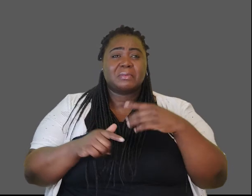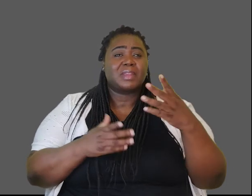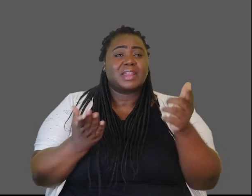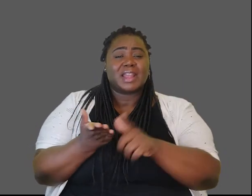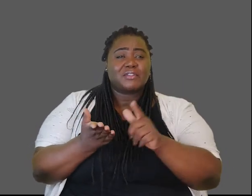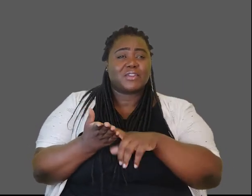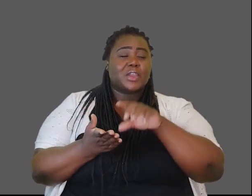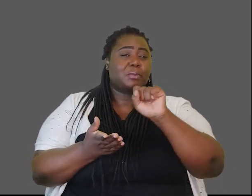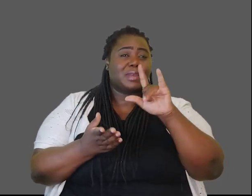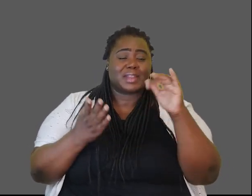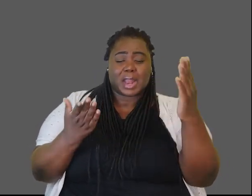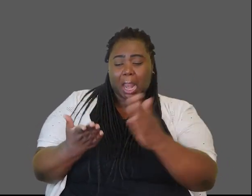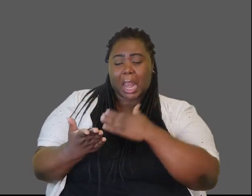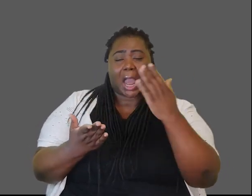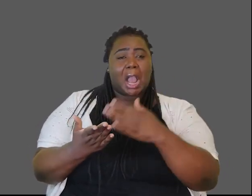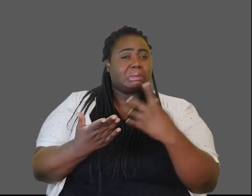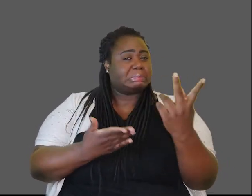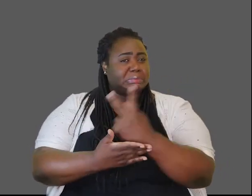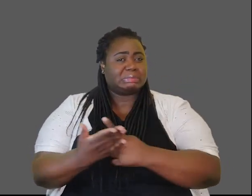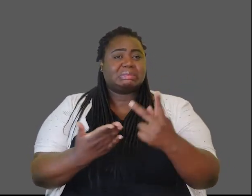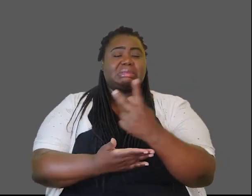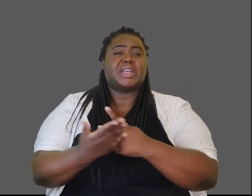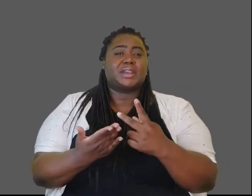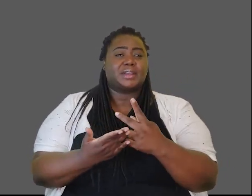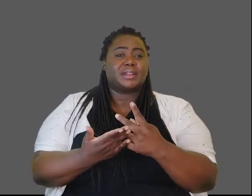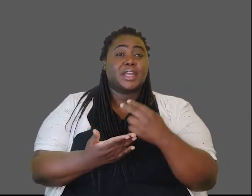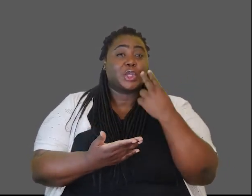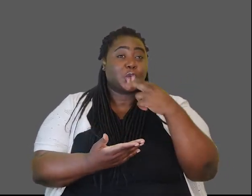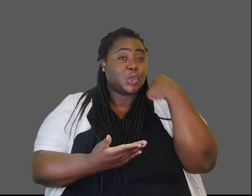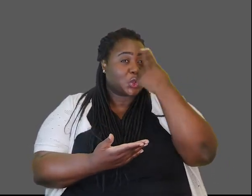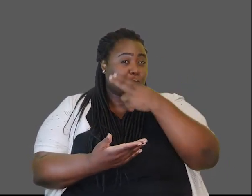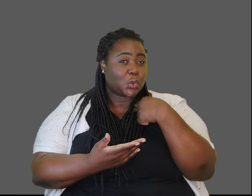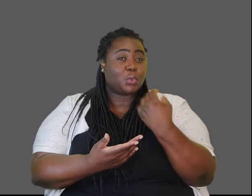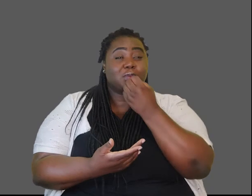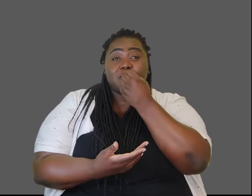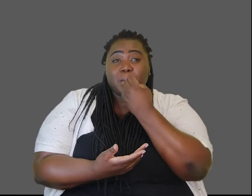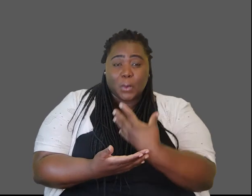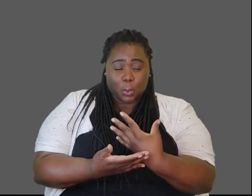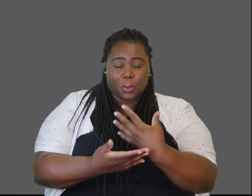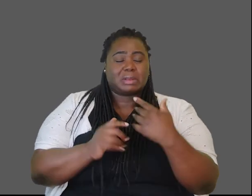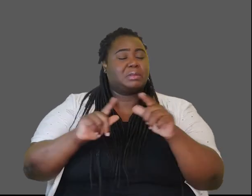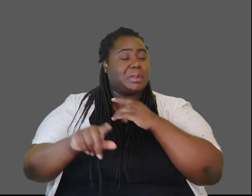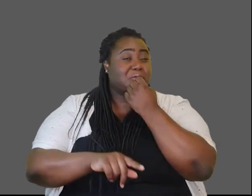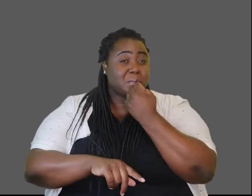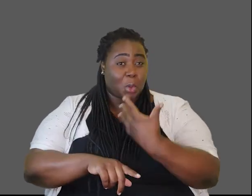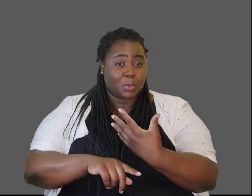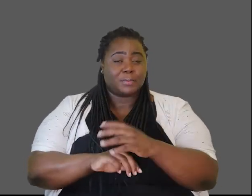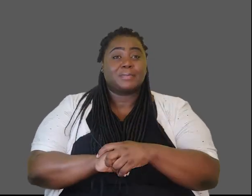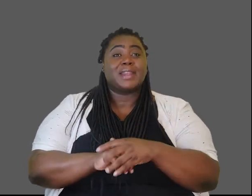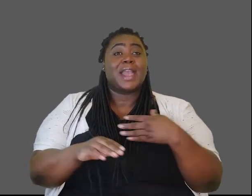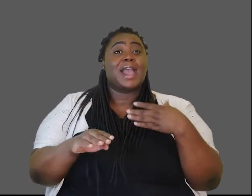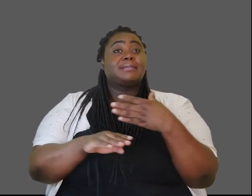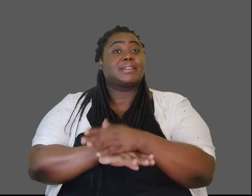filmes de arquivo, slides, desenhos, fiz 2 horas super bem trabalhadas, né?